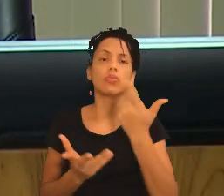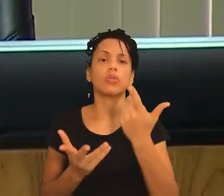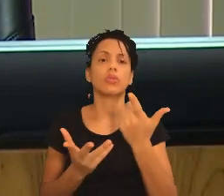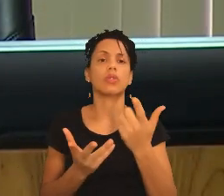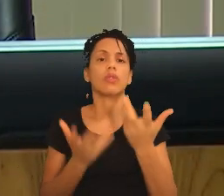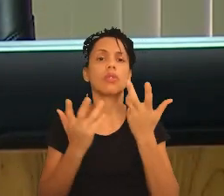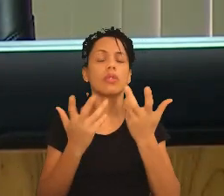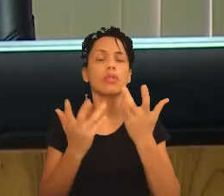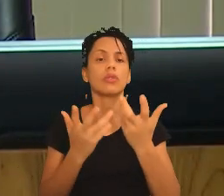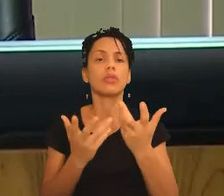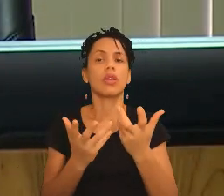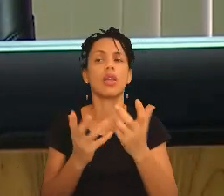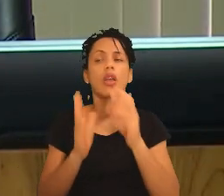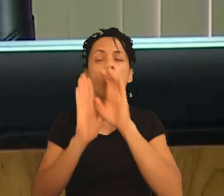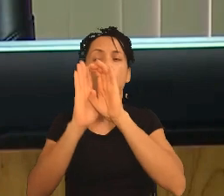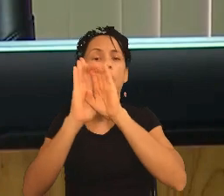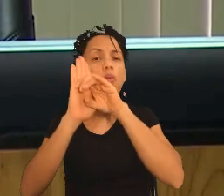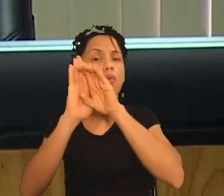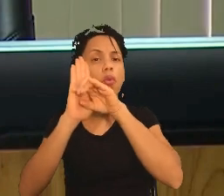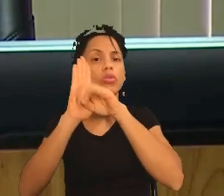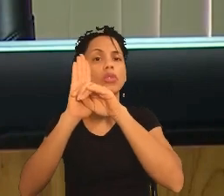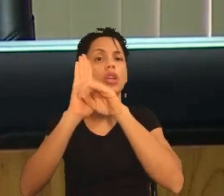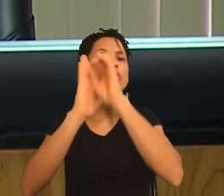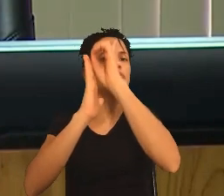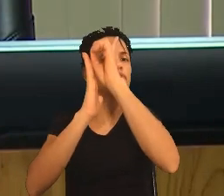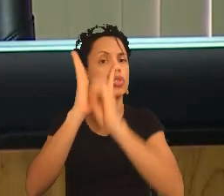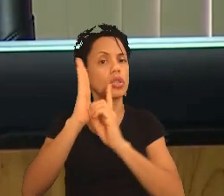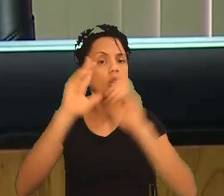justo, um país mais